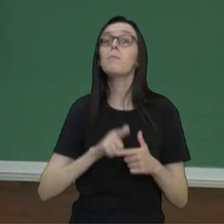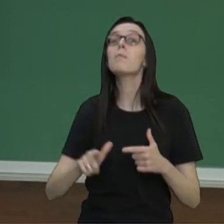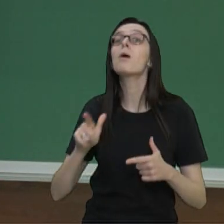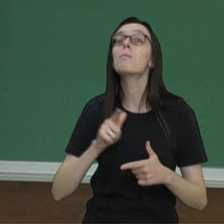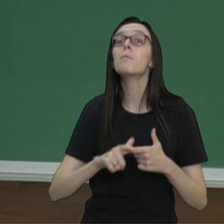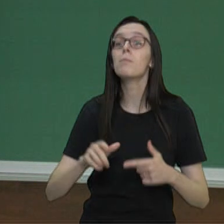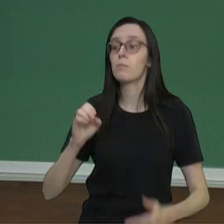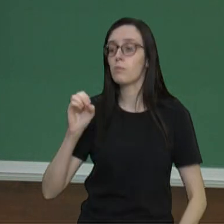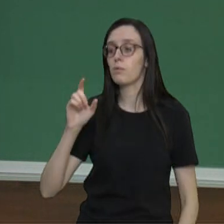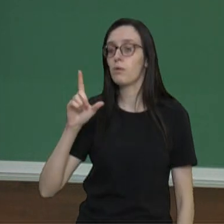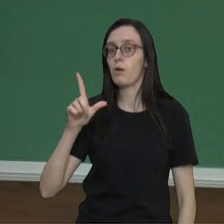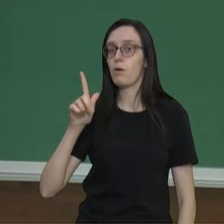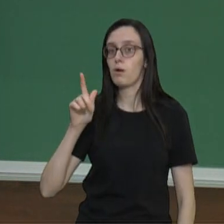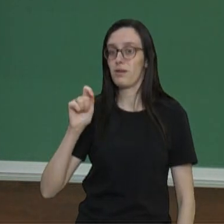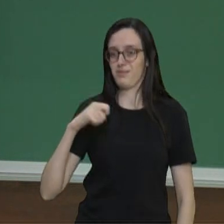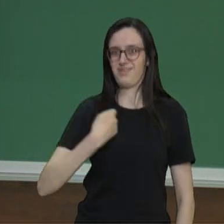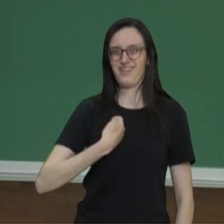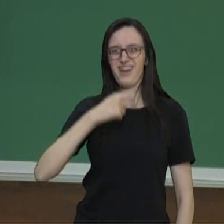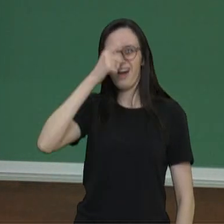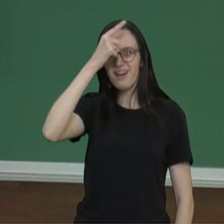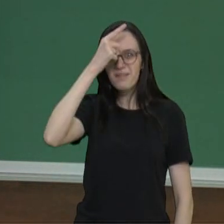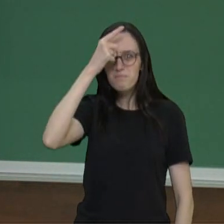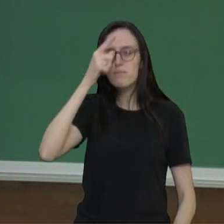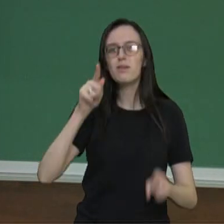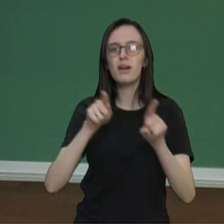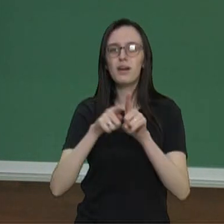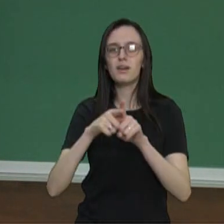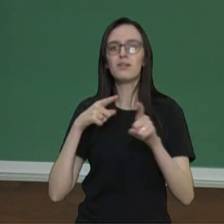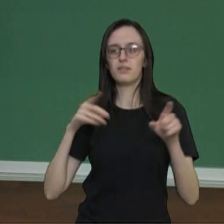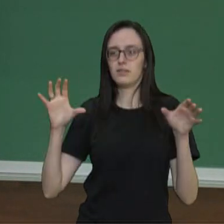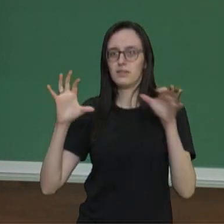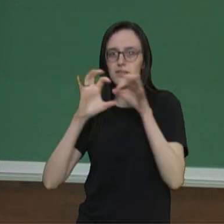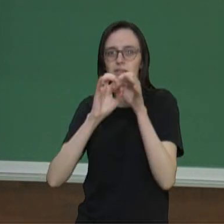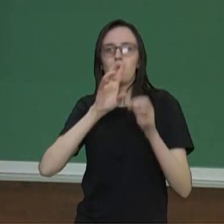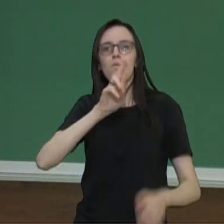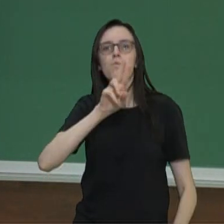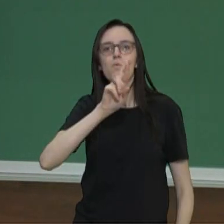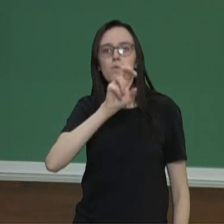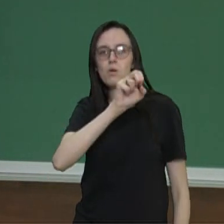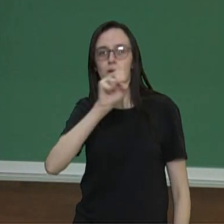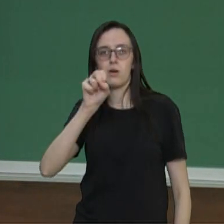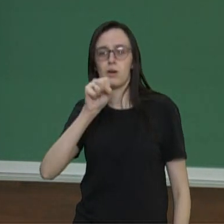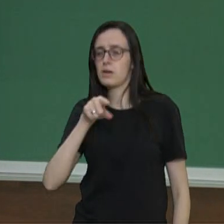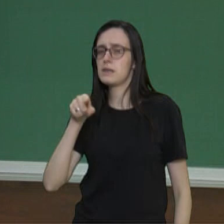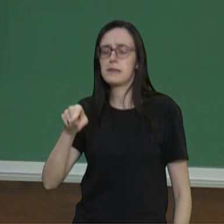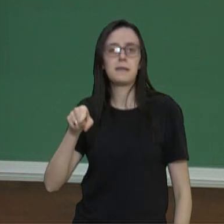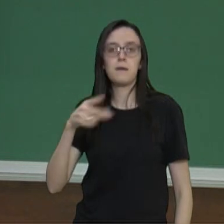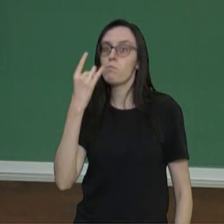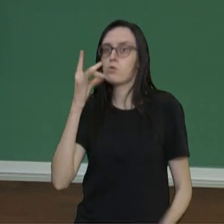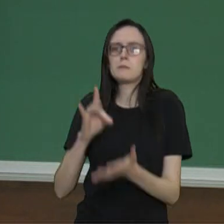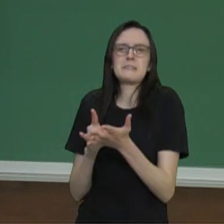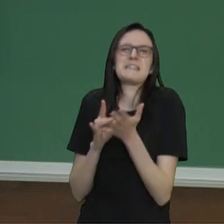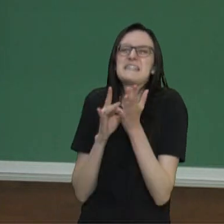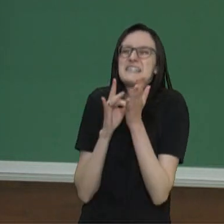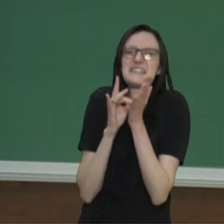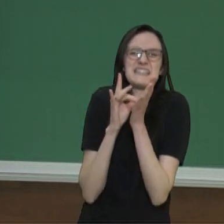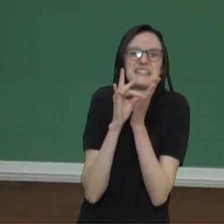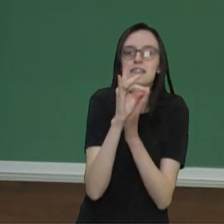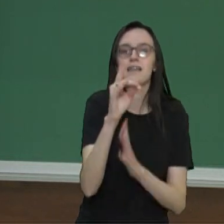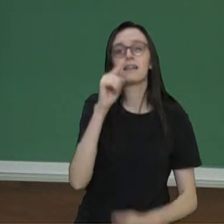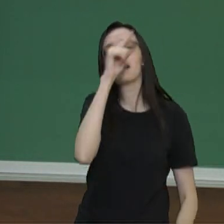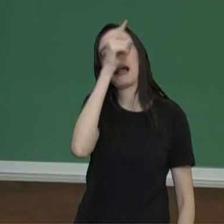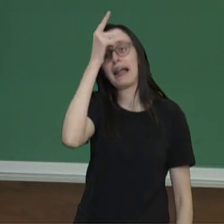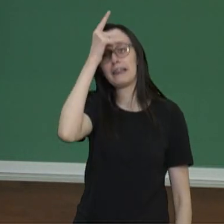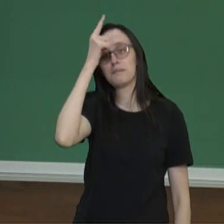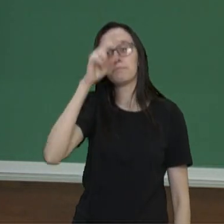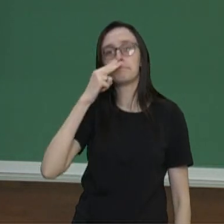Olga Benário, sendo alemã e ligada à União Soviética, é extremamente inimiga do governo da Alemanha na época, que